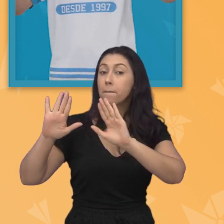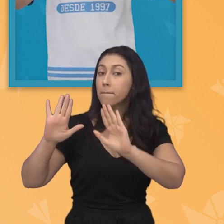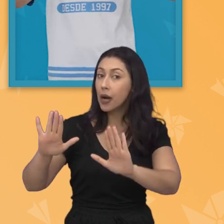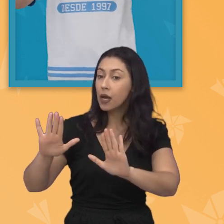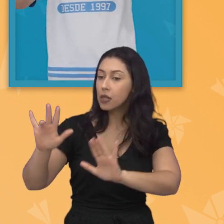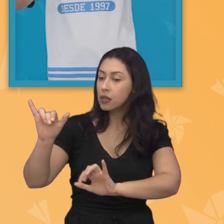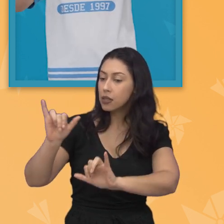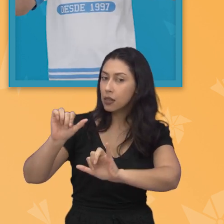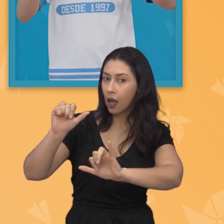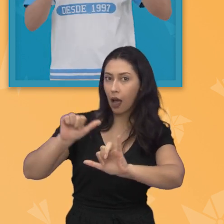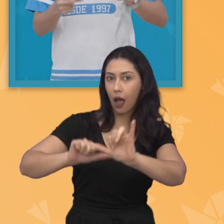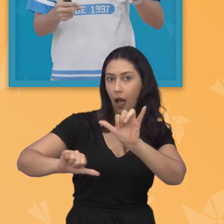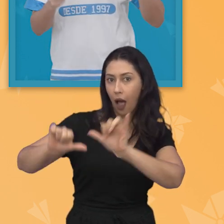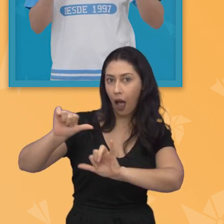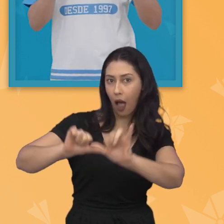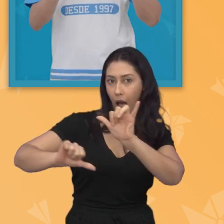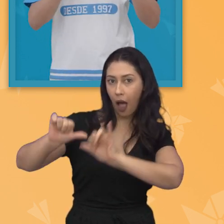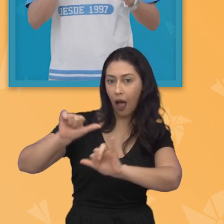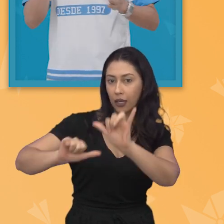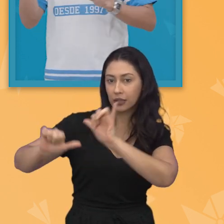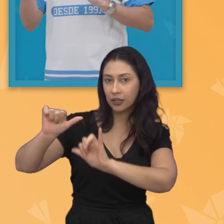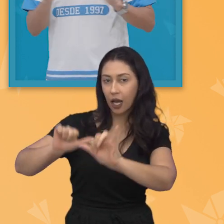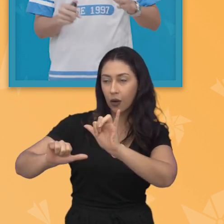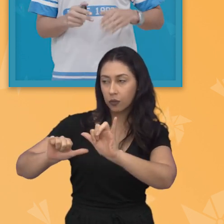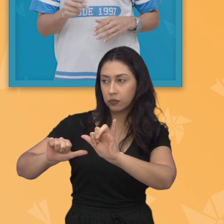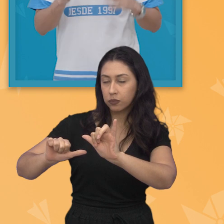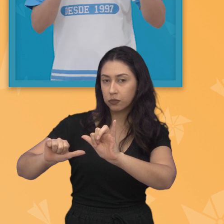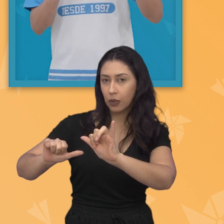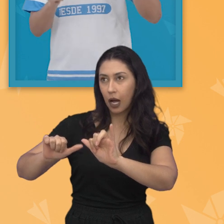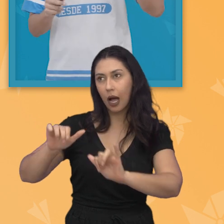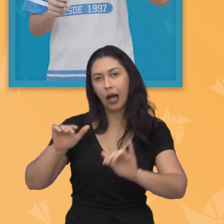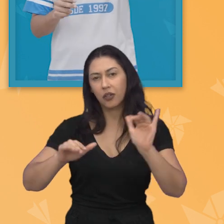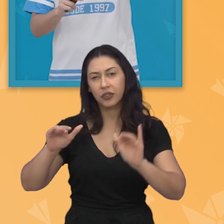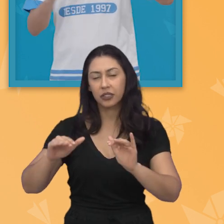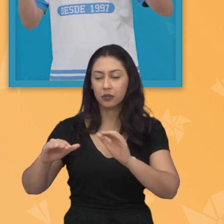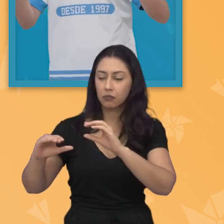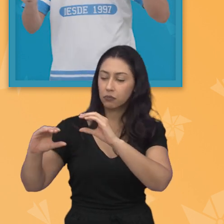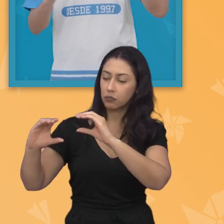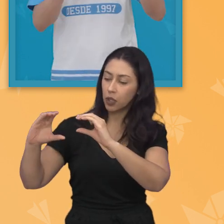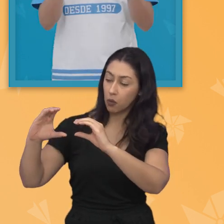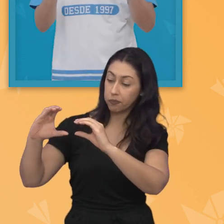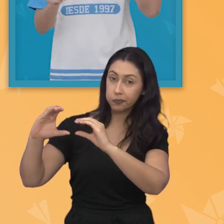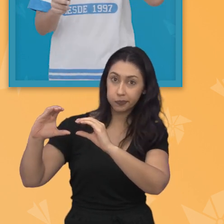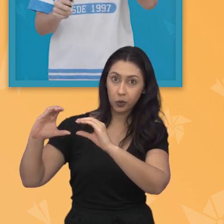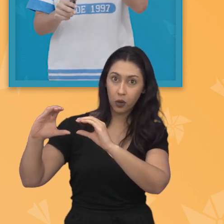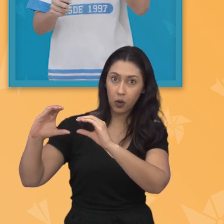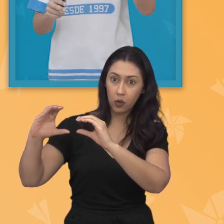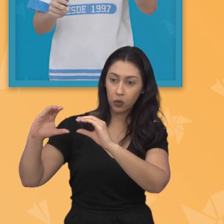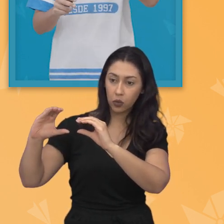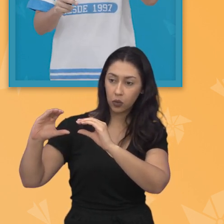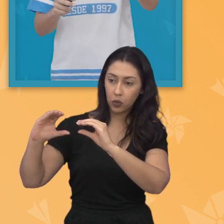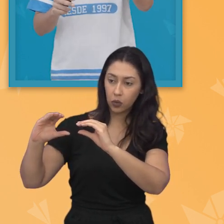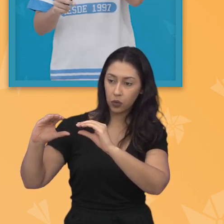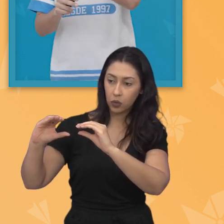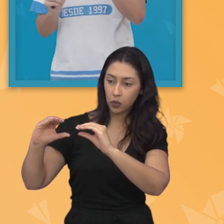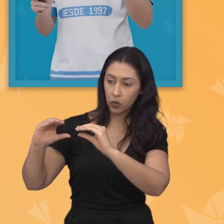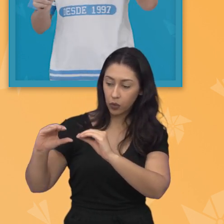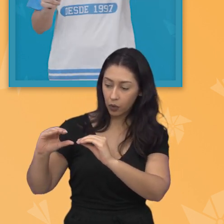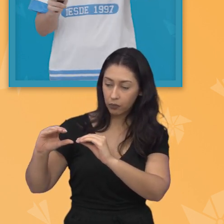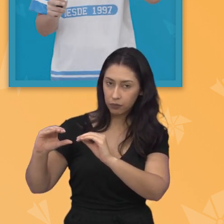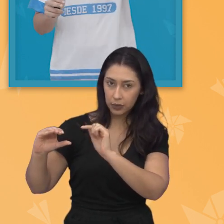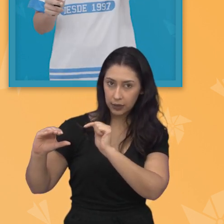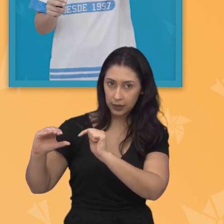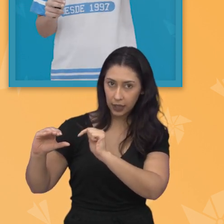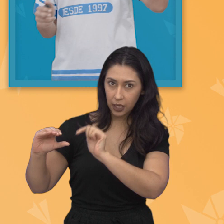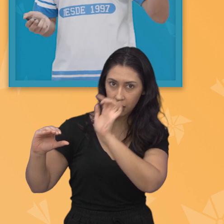si, né, vai ter que ter um mínimo ali, como por exemplo uma proporção de 1 para 1, mas às vezes está na proporção de 2 para 1. No fim das contas, esse 2 para 1 vai se reagir só de 1 para